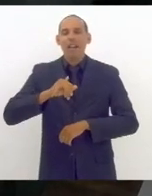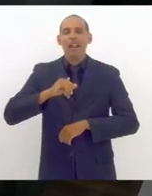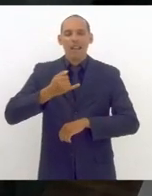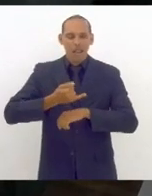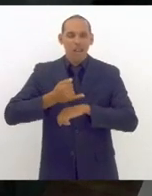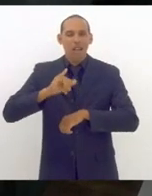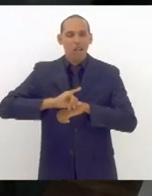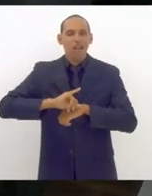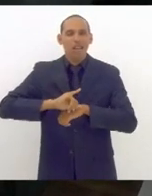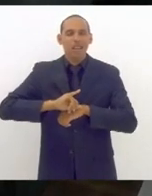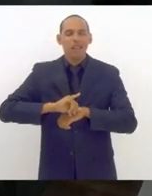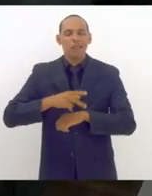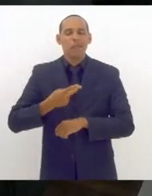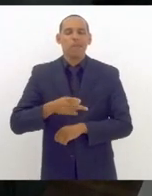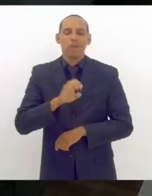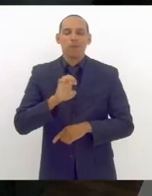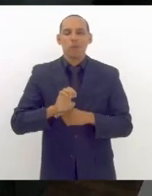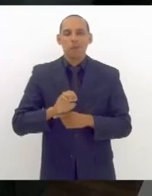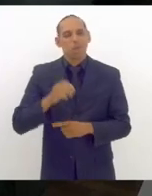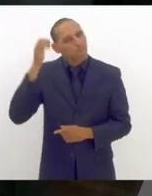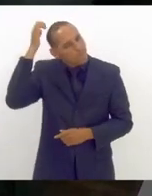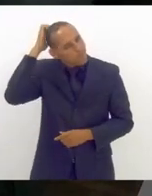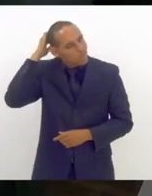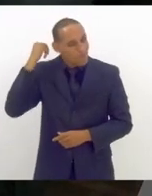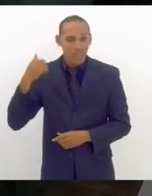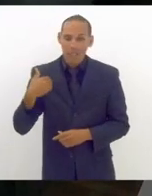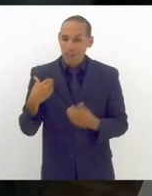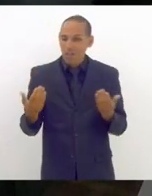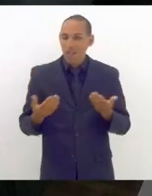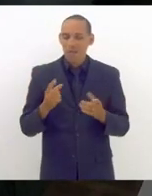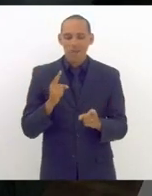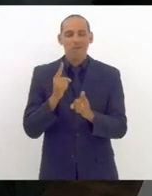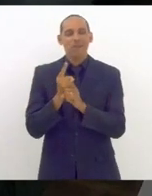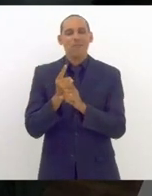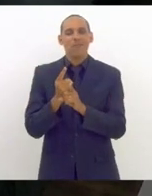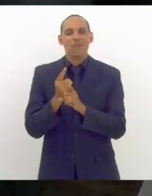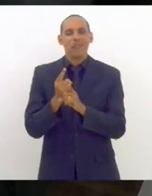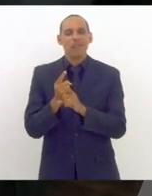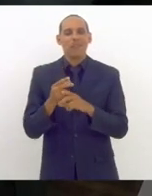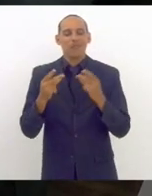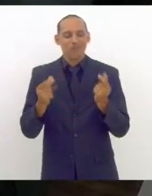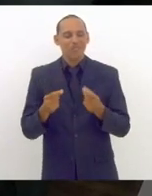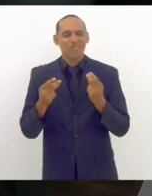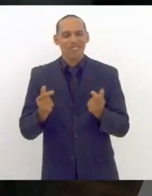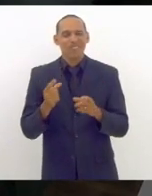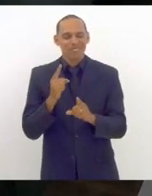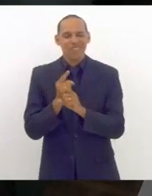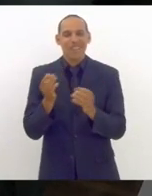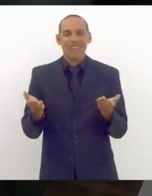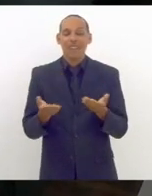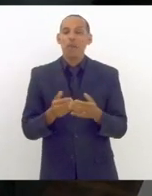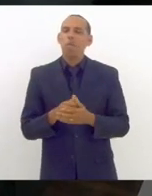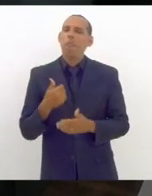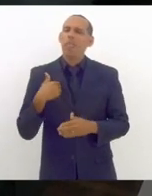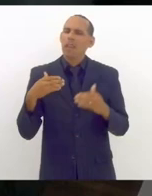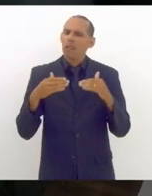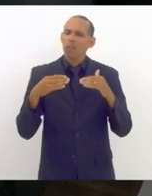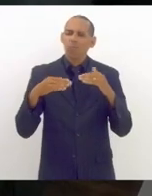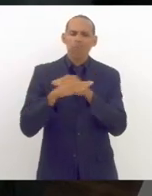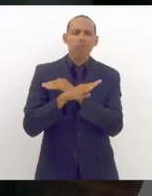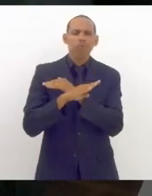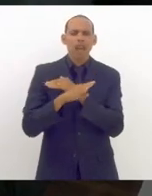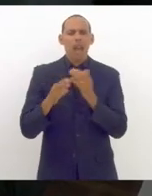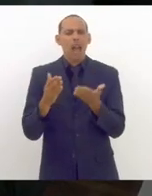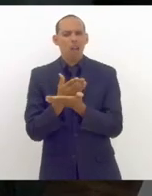Estado pessoa que eu tô tendo oportunidade de reencontrar depois de algum tempo Eu discordo de algumas